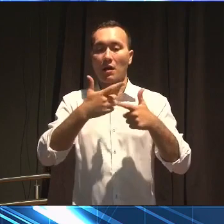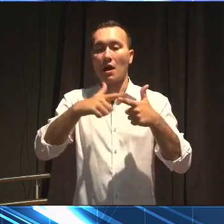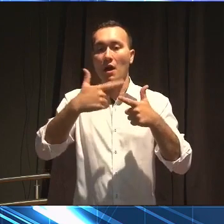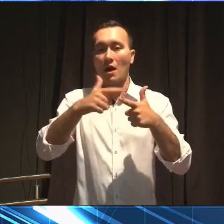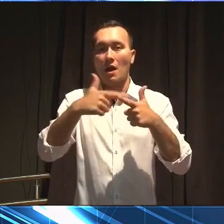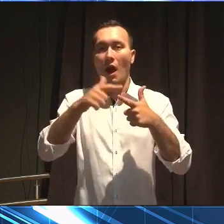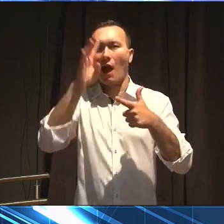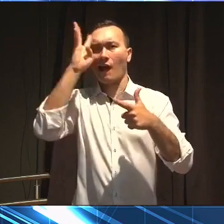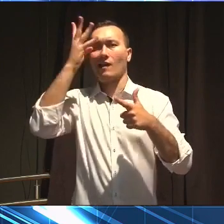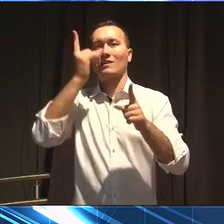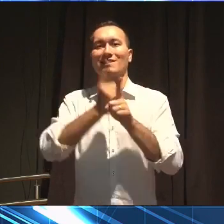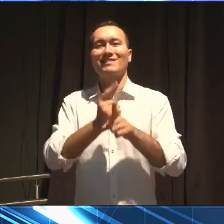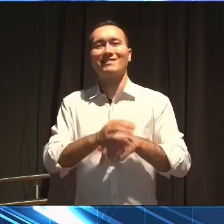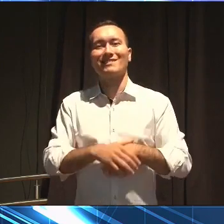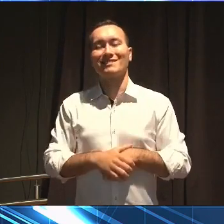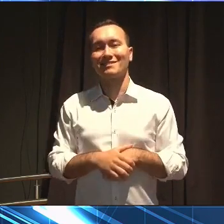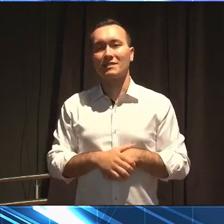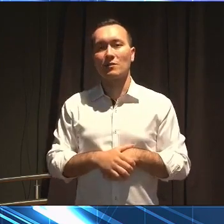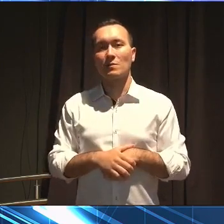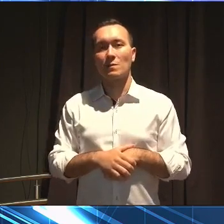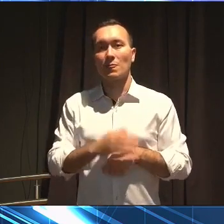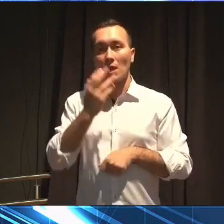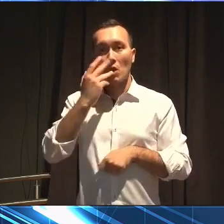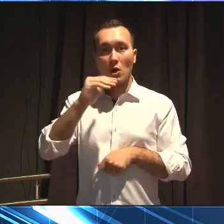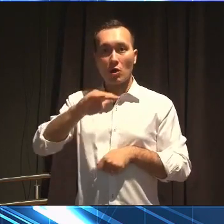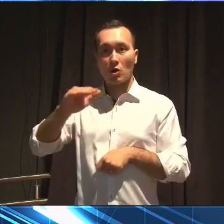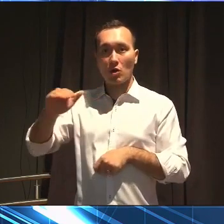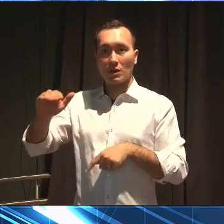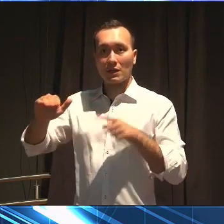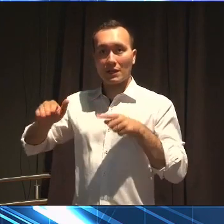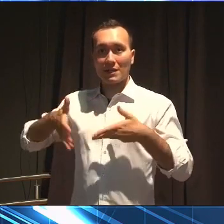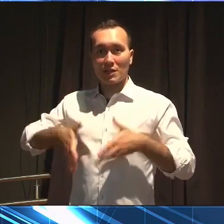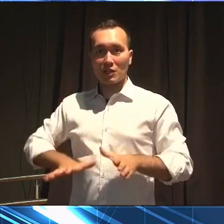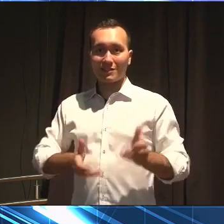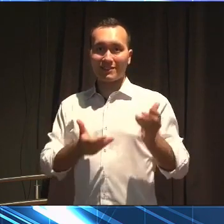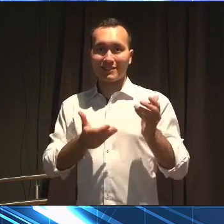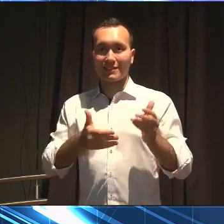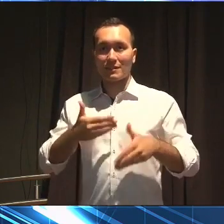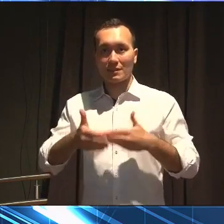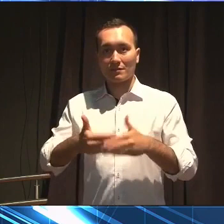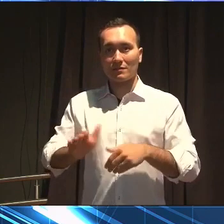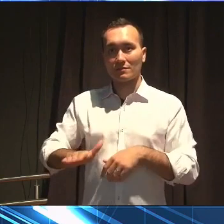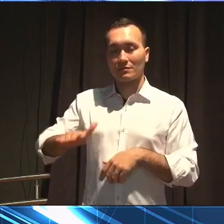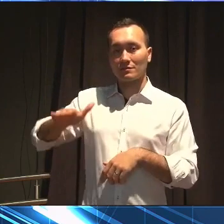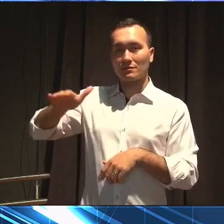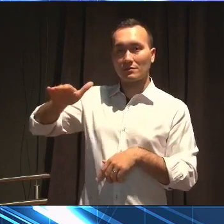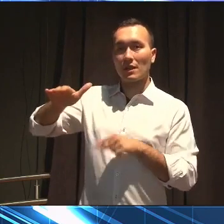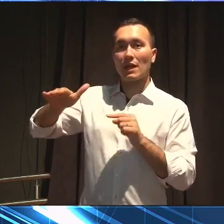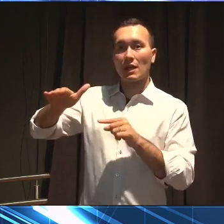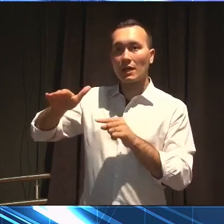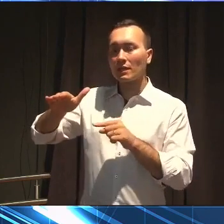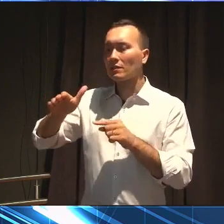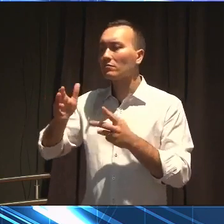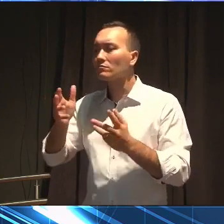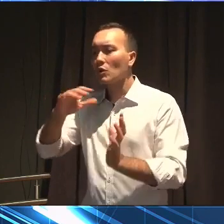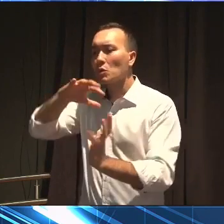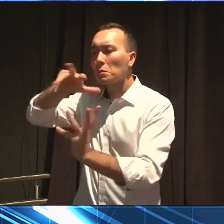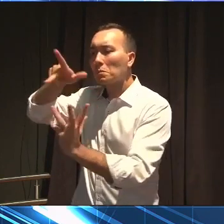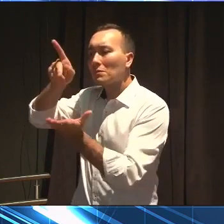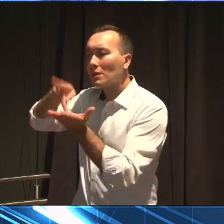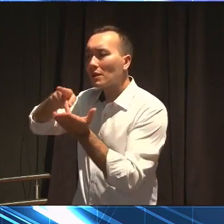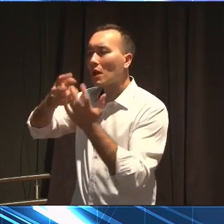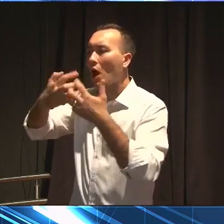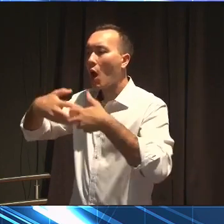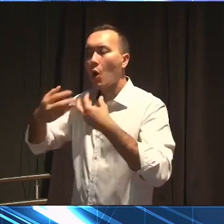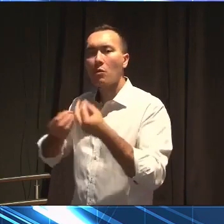Criança, ela nasce com um pensamento muito divergente, porque ela ainda não tem uma noção de mundo que nós